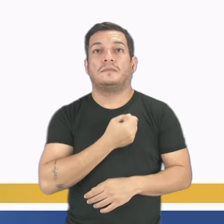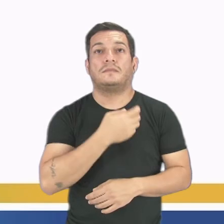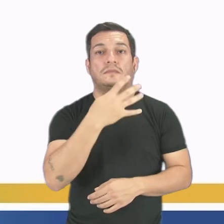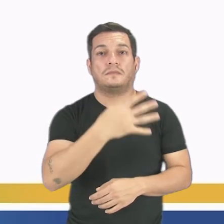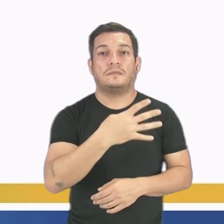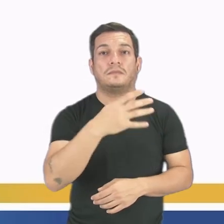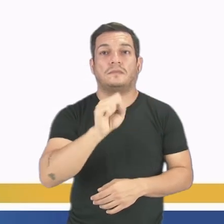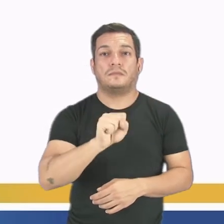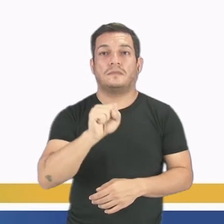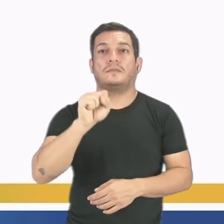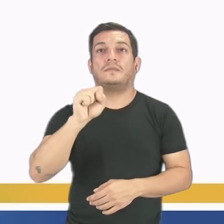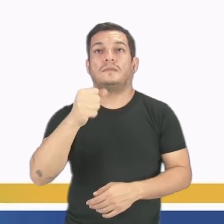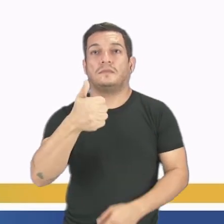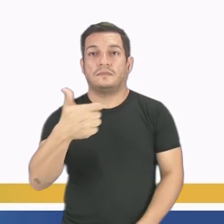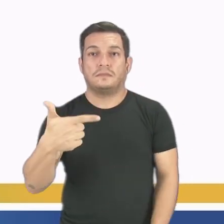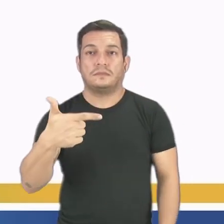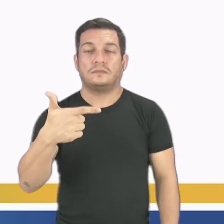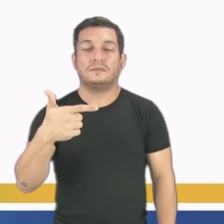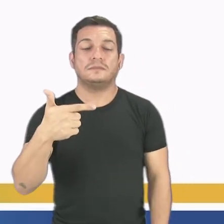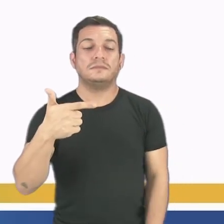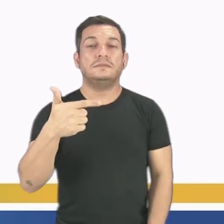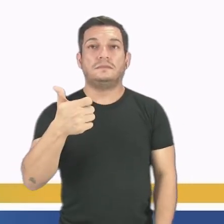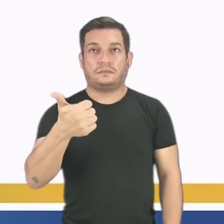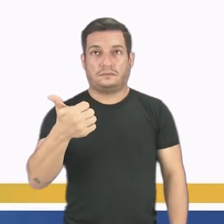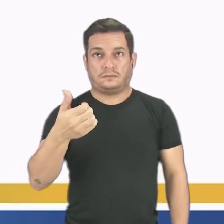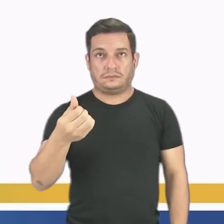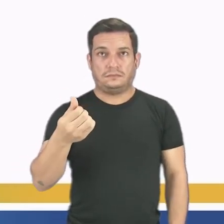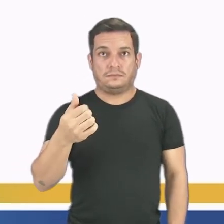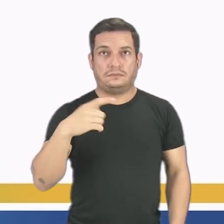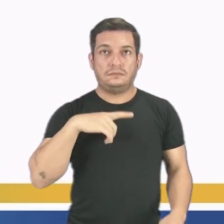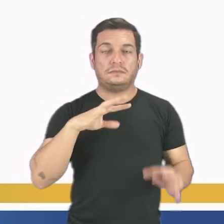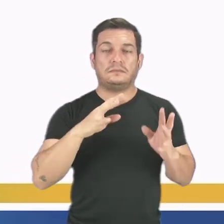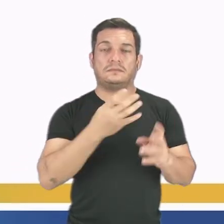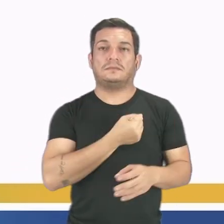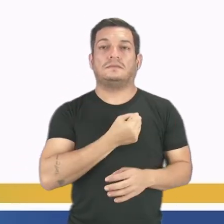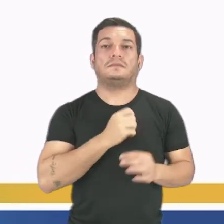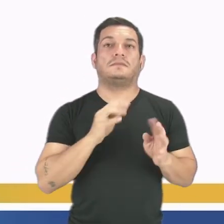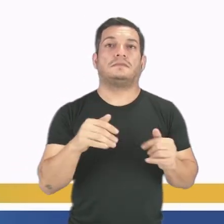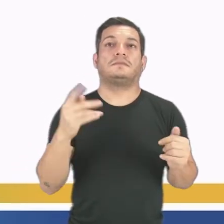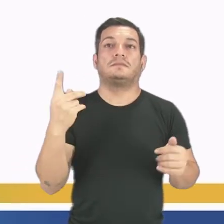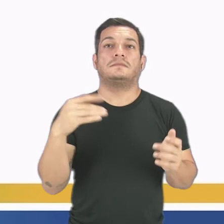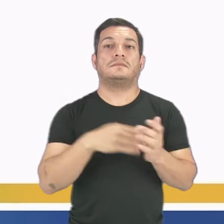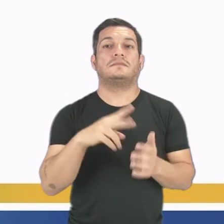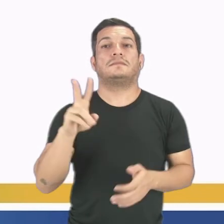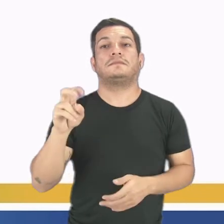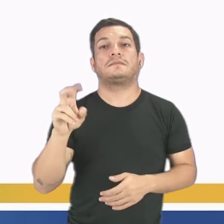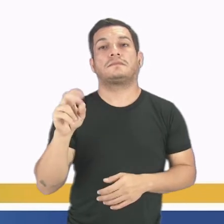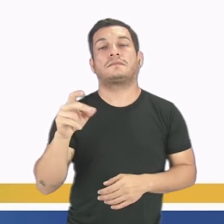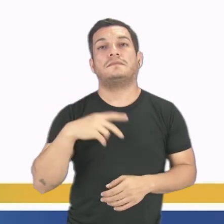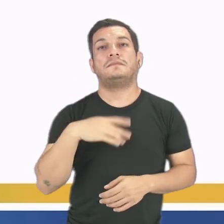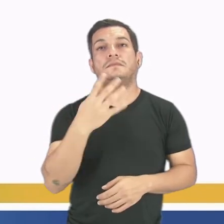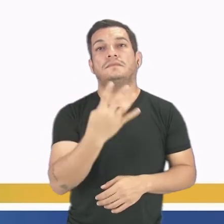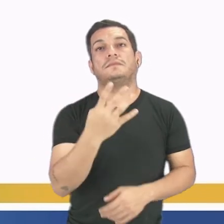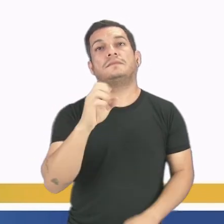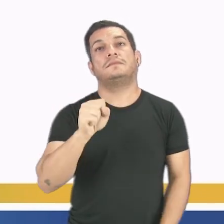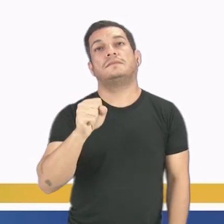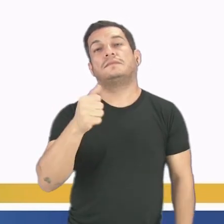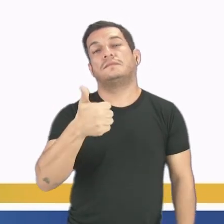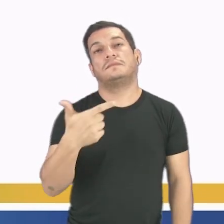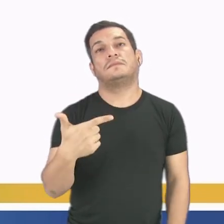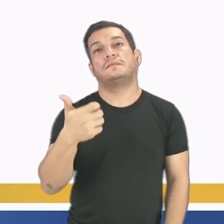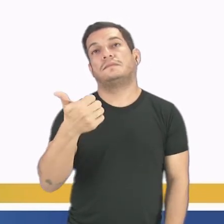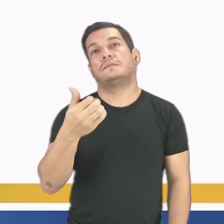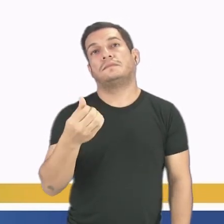4, a partir do 4, é claro. Então nós temos aqui todos os múltiplos de 4, de 1 até 50, como sendo 4,